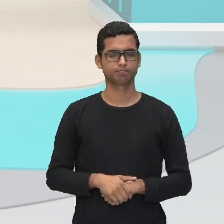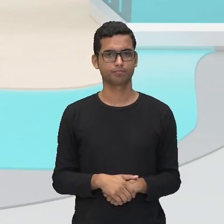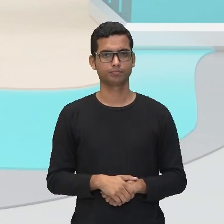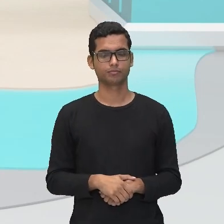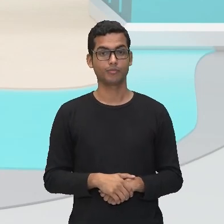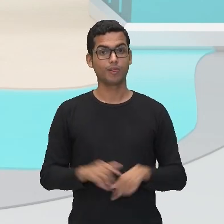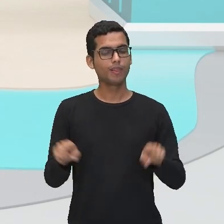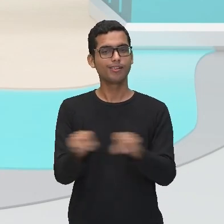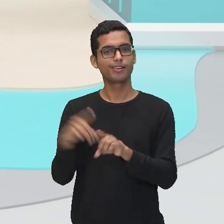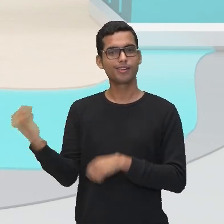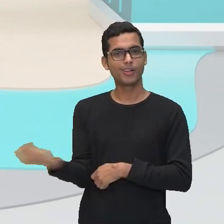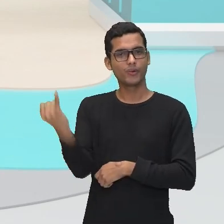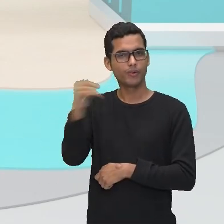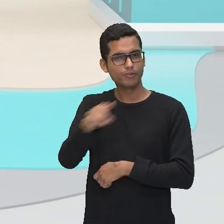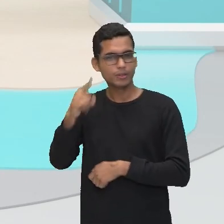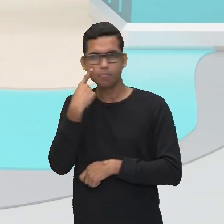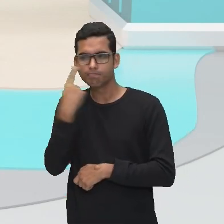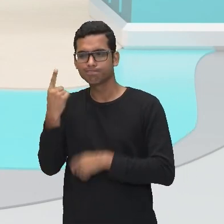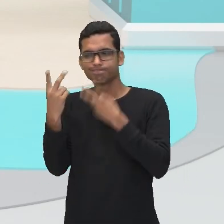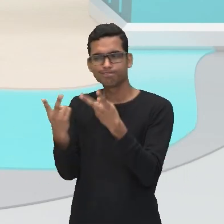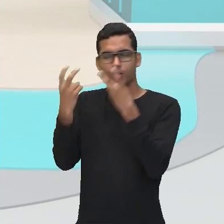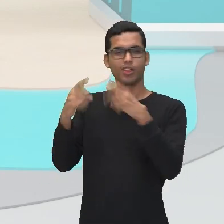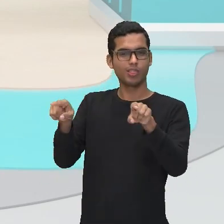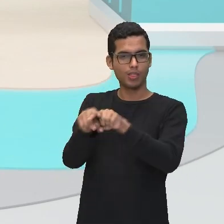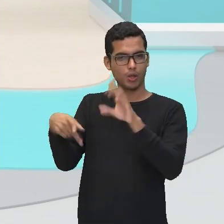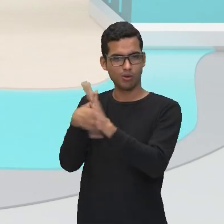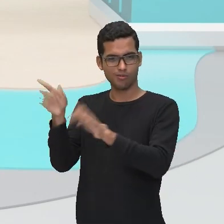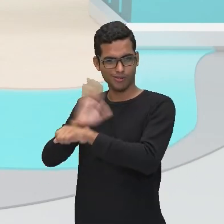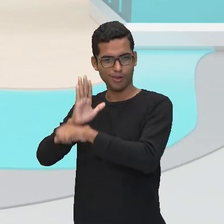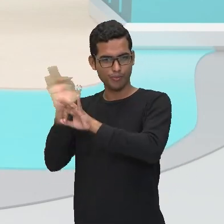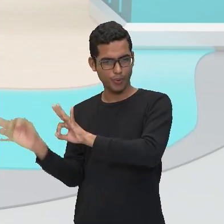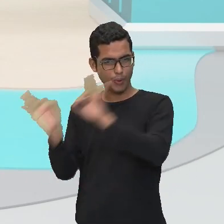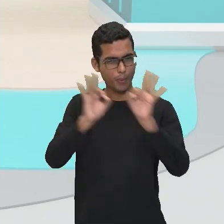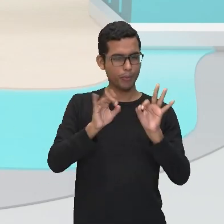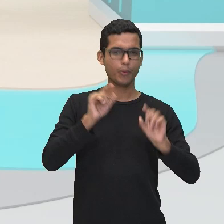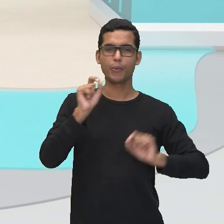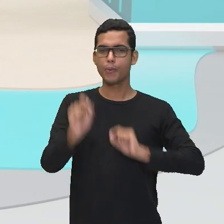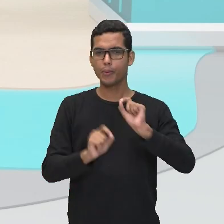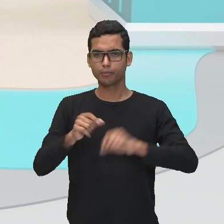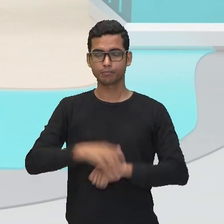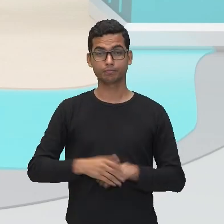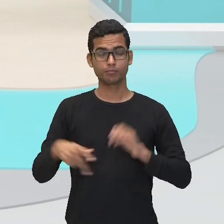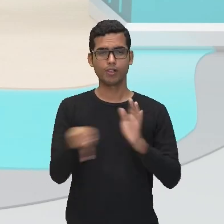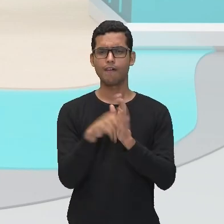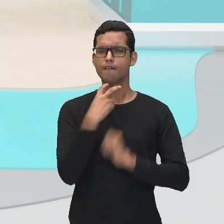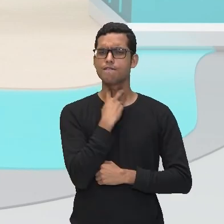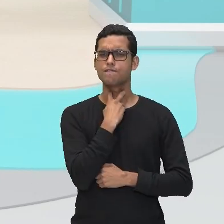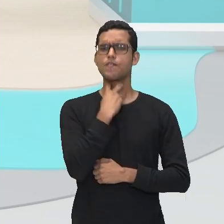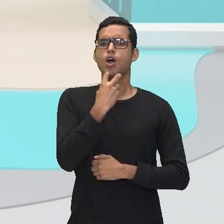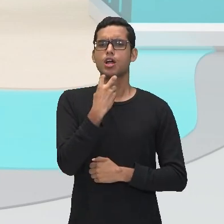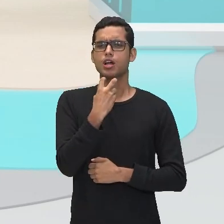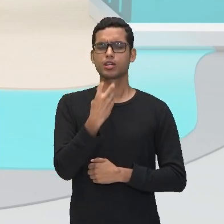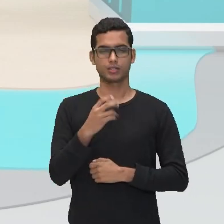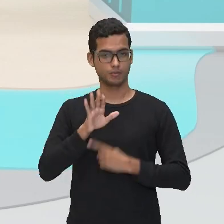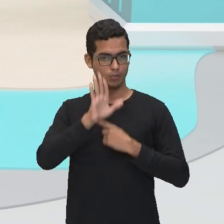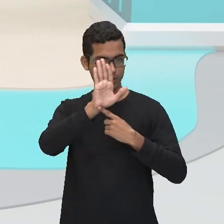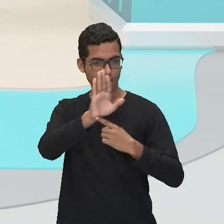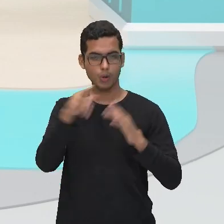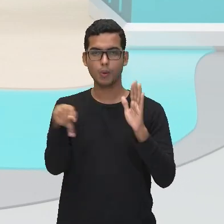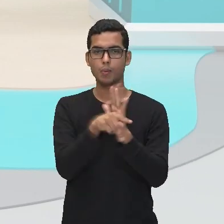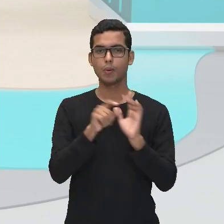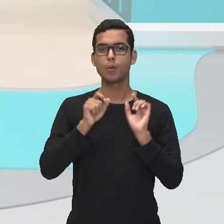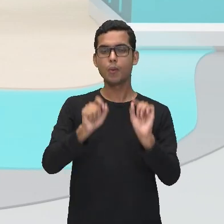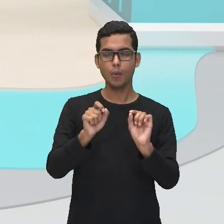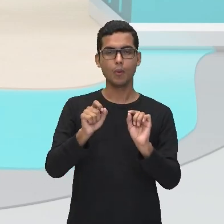importante que você deve ter observado no nosso vídeo é que a voz que fala no poema, ou seja,